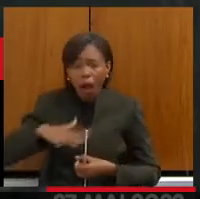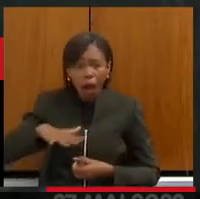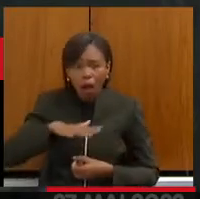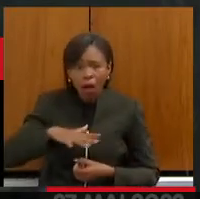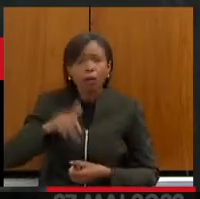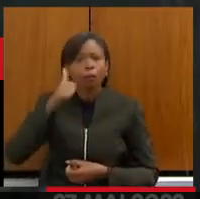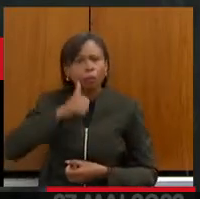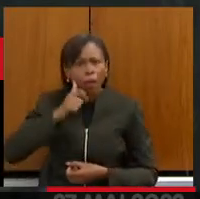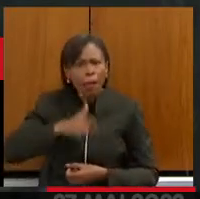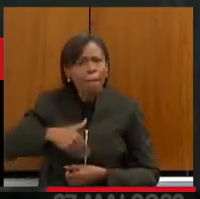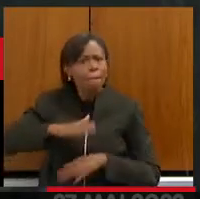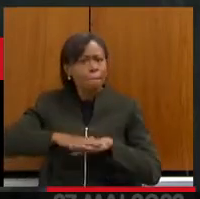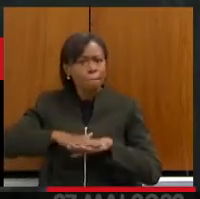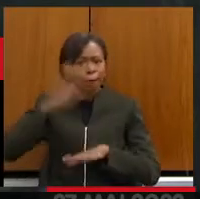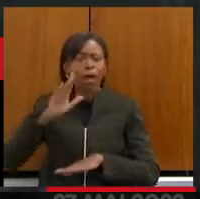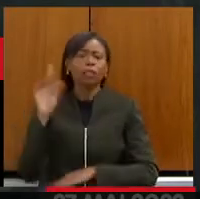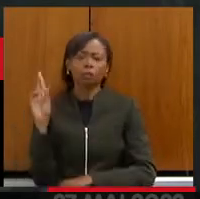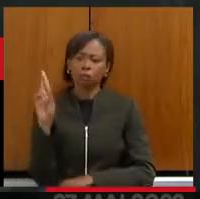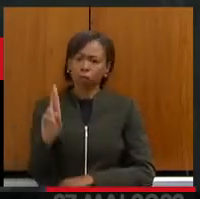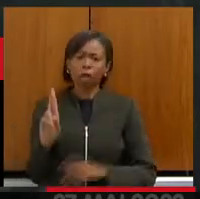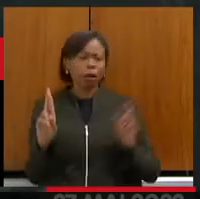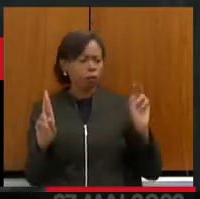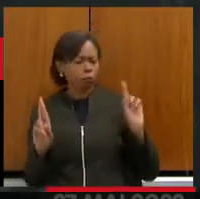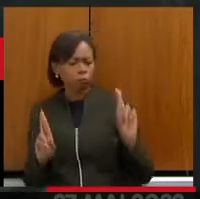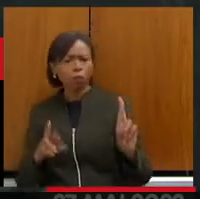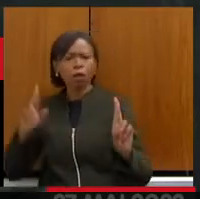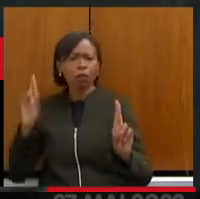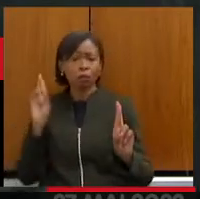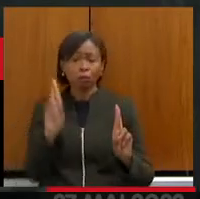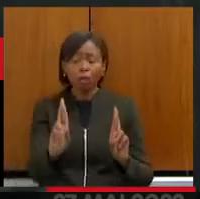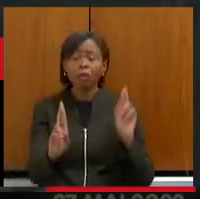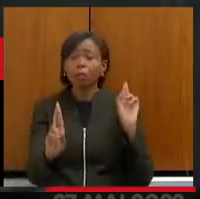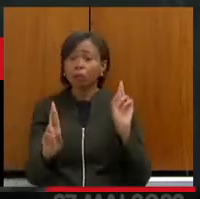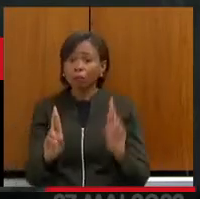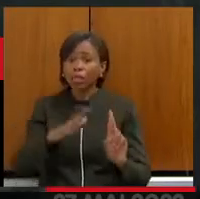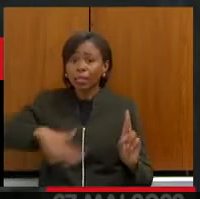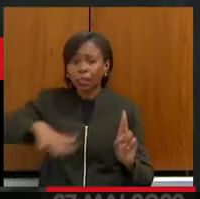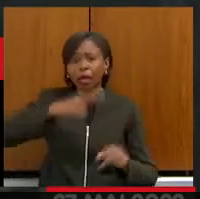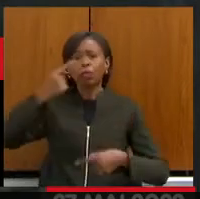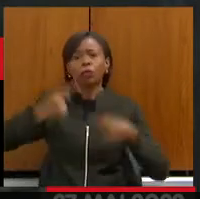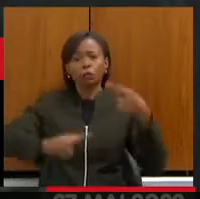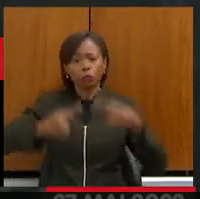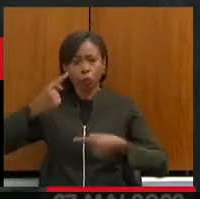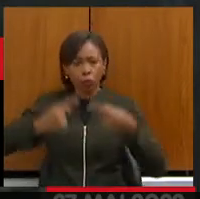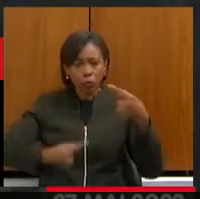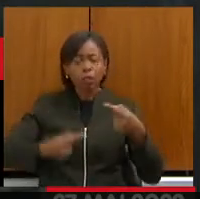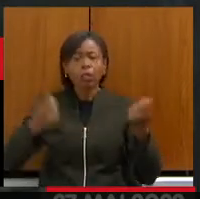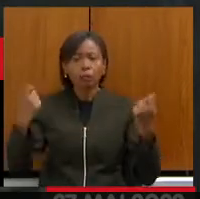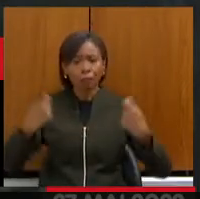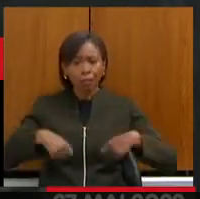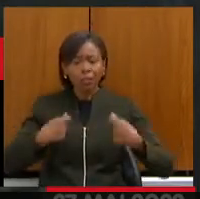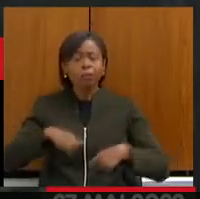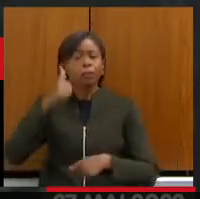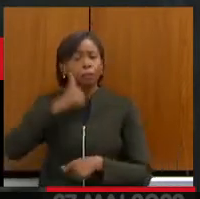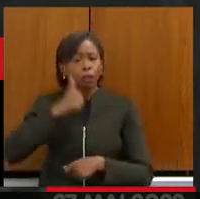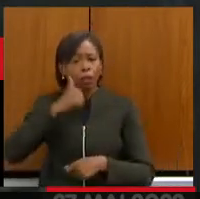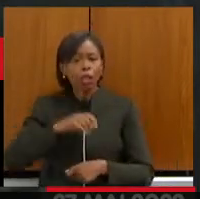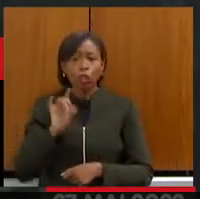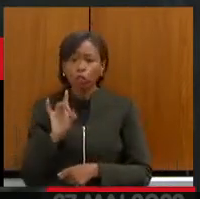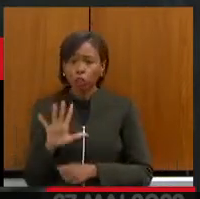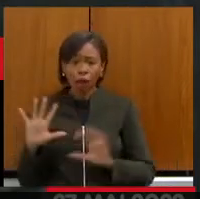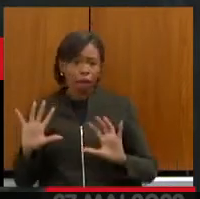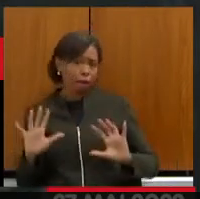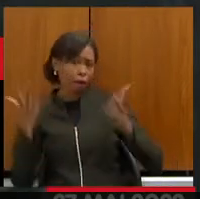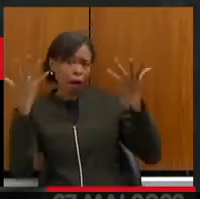representatividade e que essas representatividade das mulheres na política não fique somente em eventos